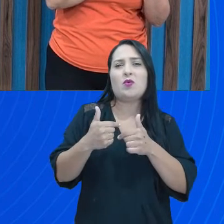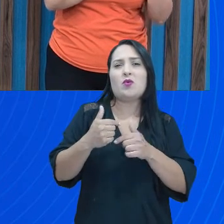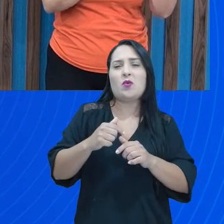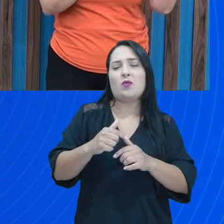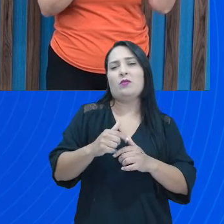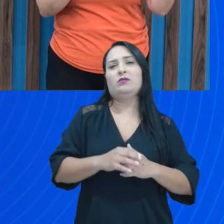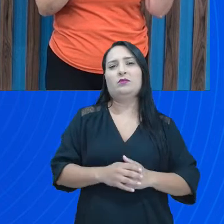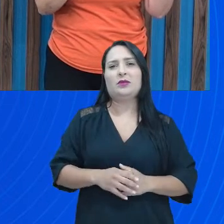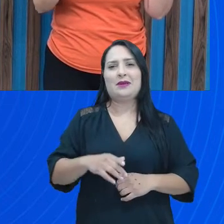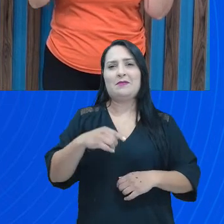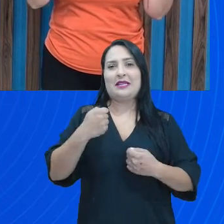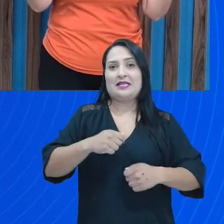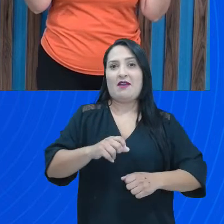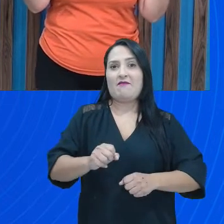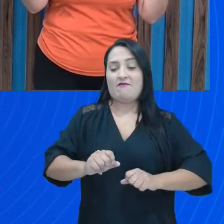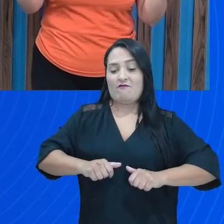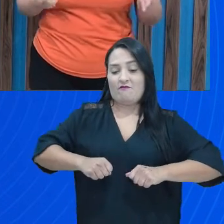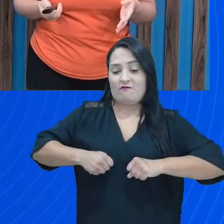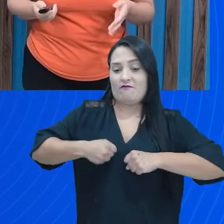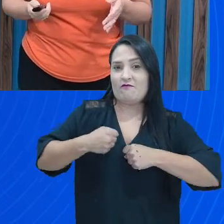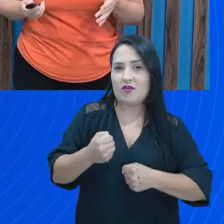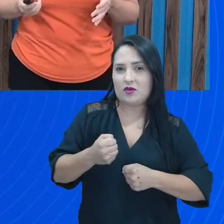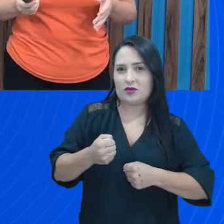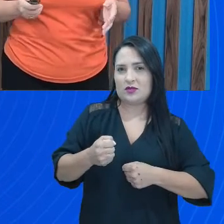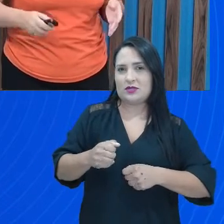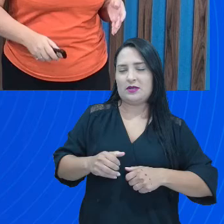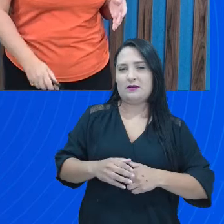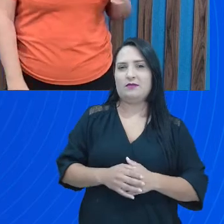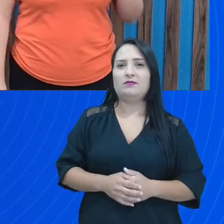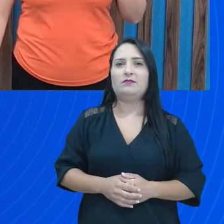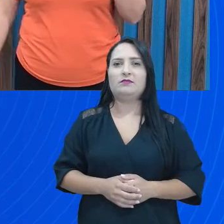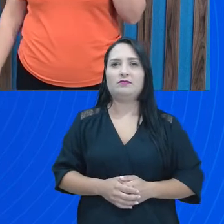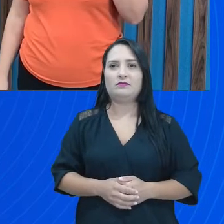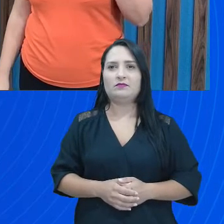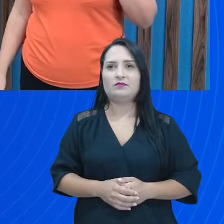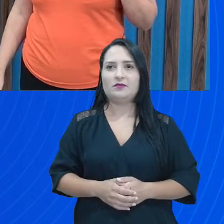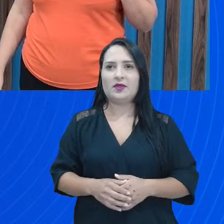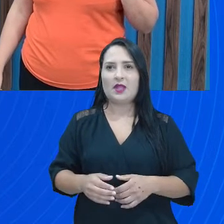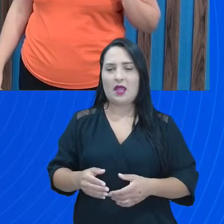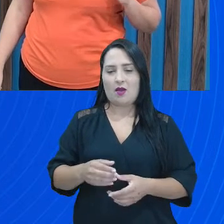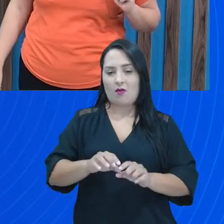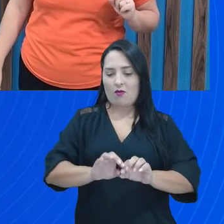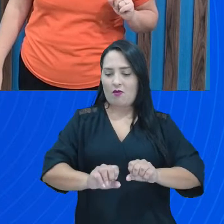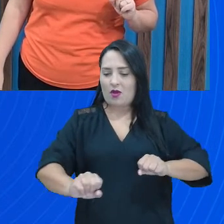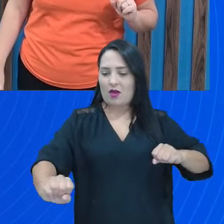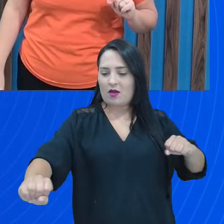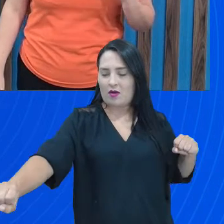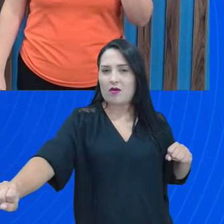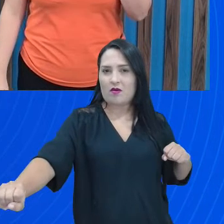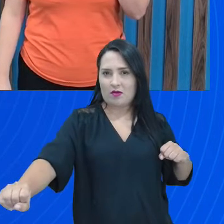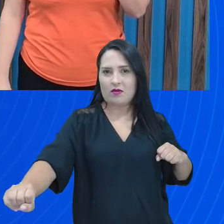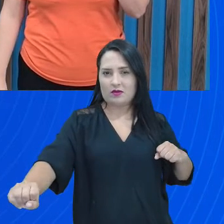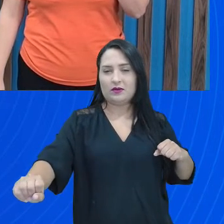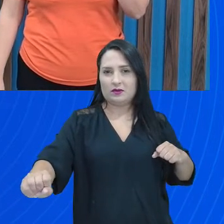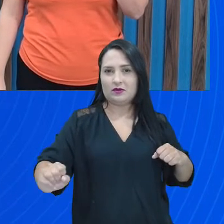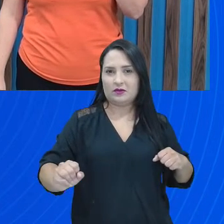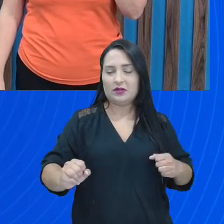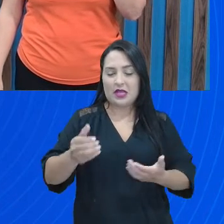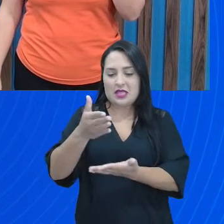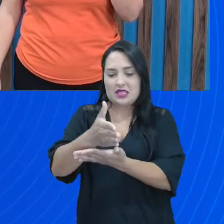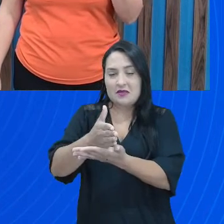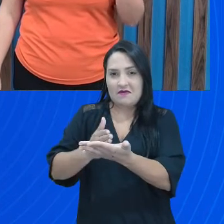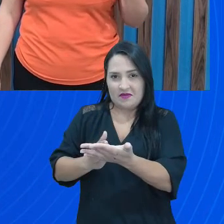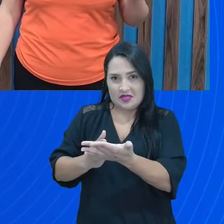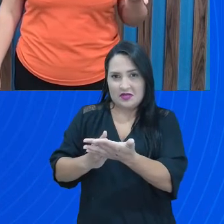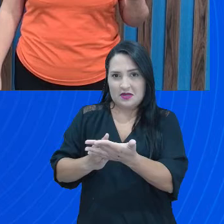todos aí que estão de um lado e do outro. Uma corda dividida igualmente ao meio e